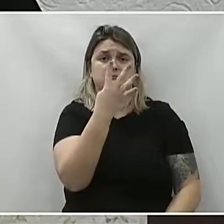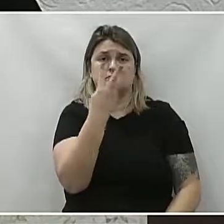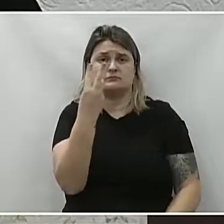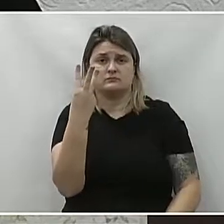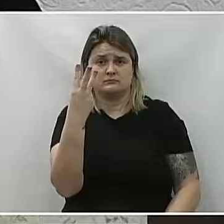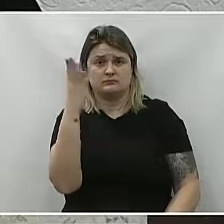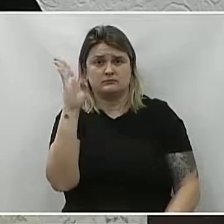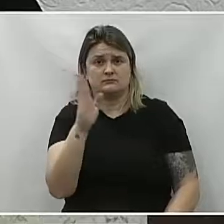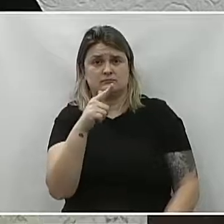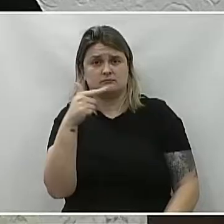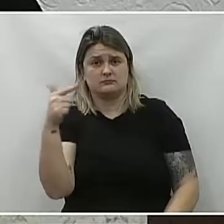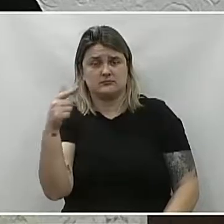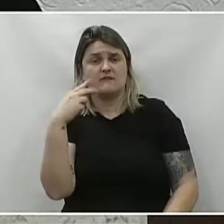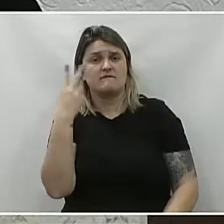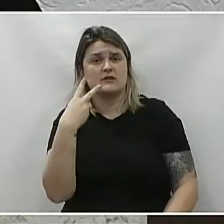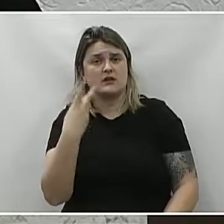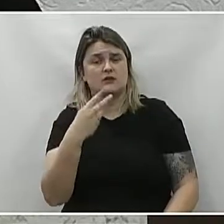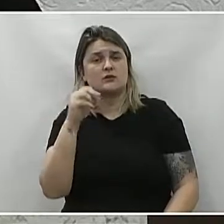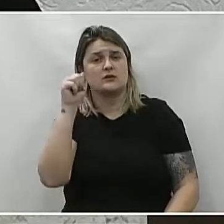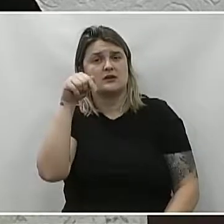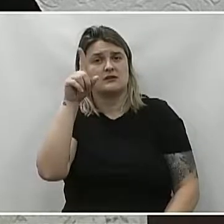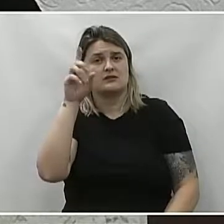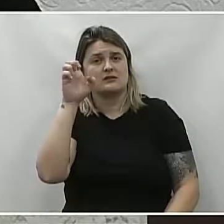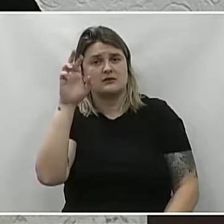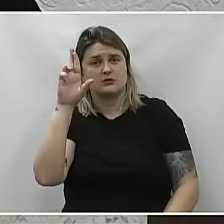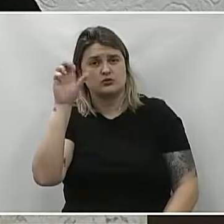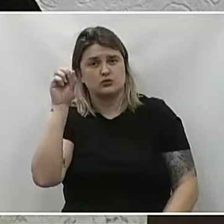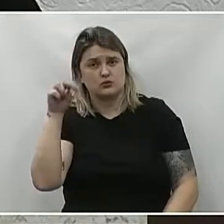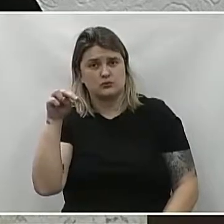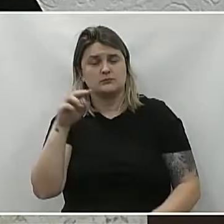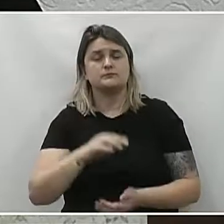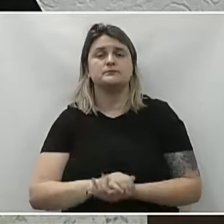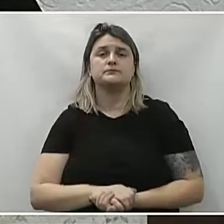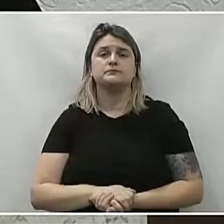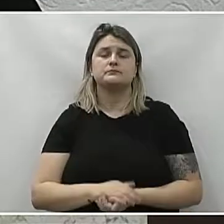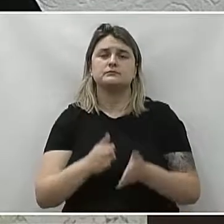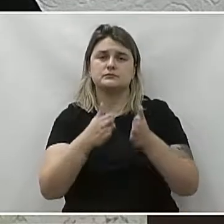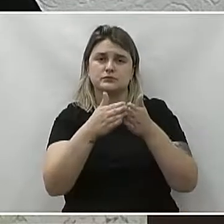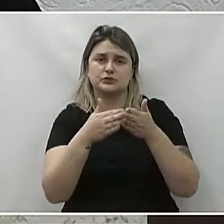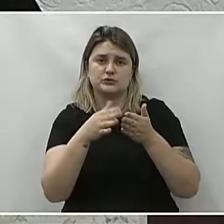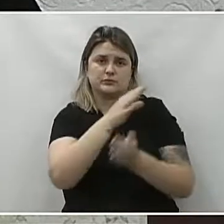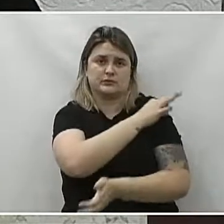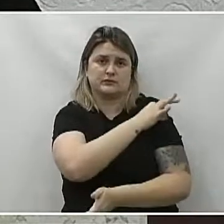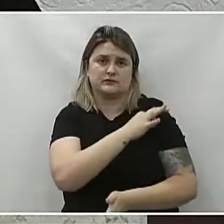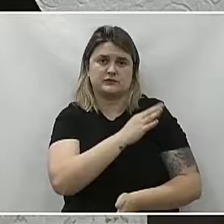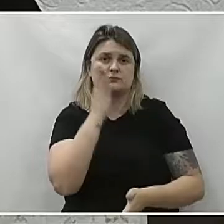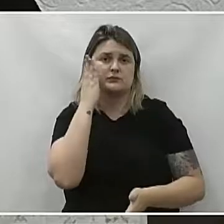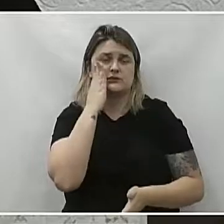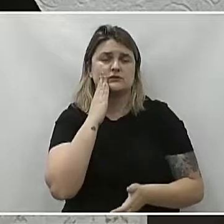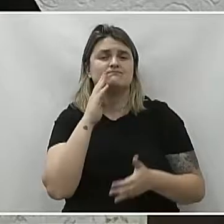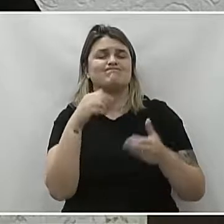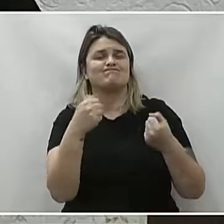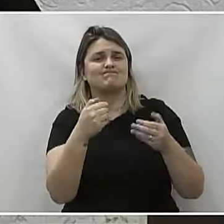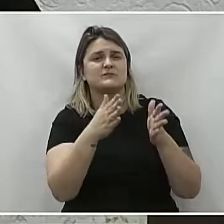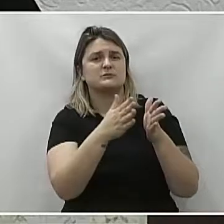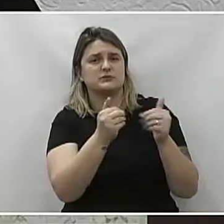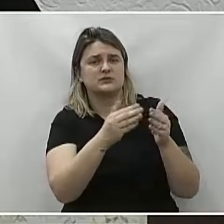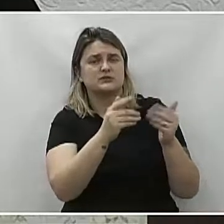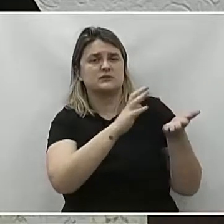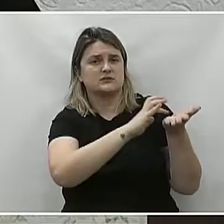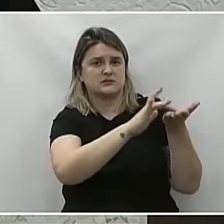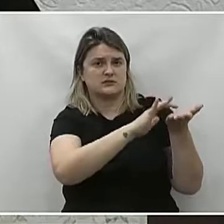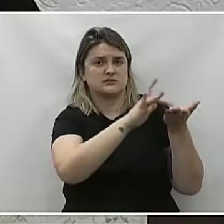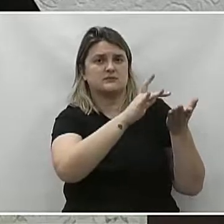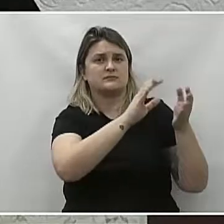de 2022, do vereador Anderson Cripa Luiz Cardoso ao senhor prefeito municipal para que determine ao